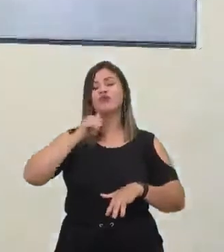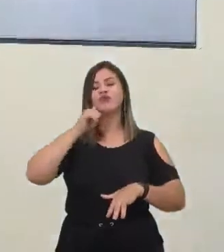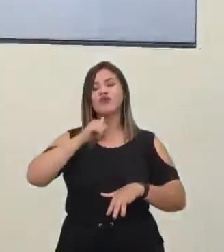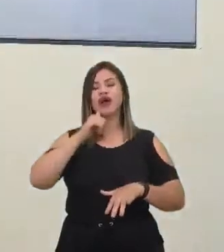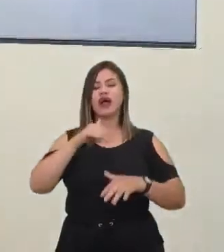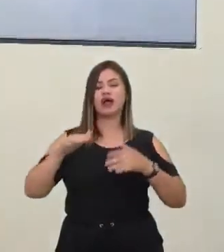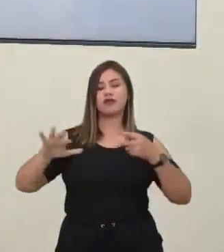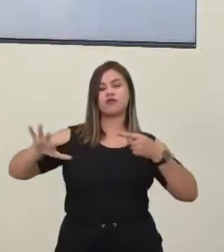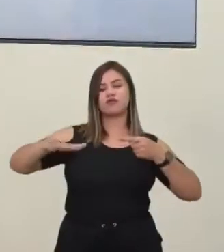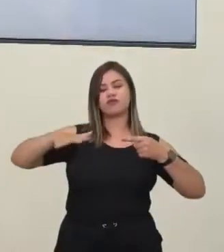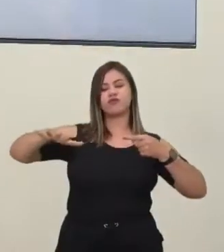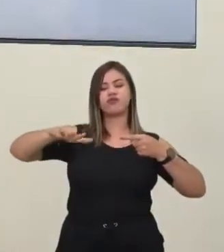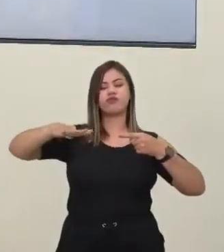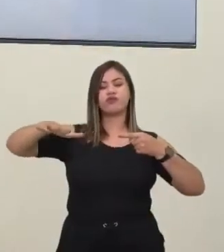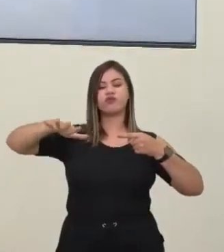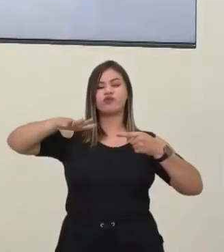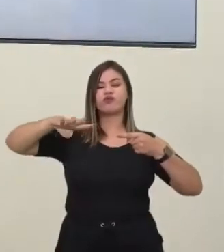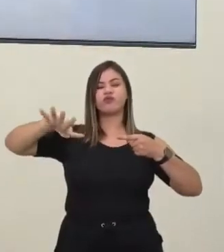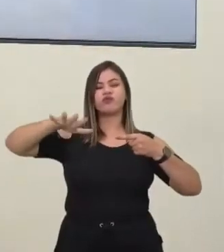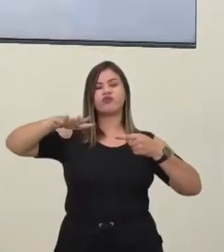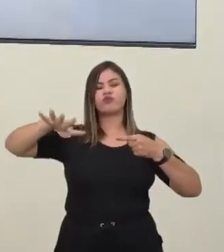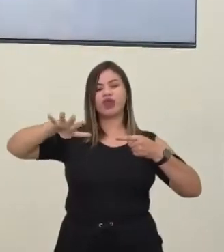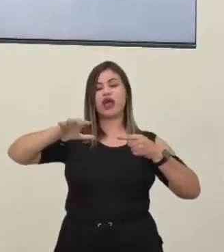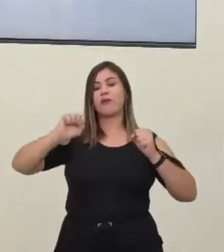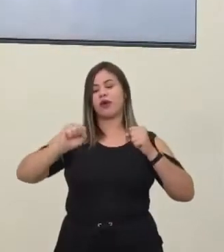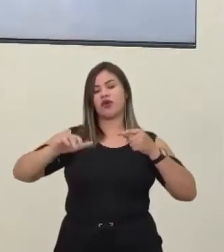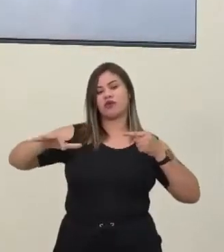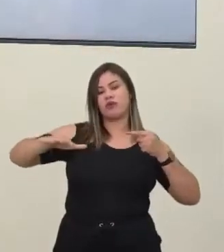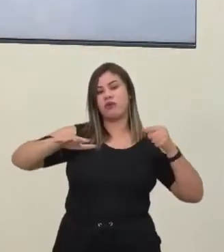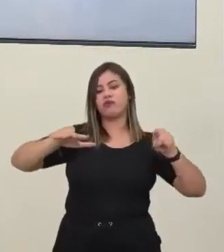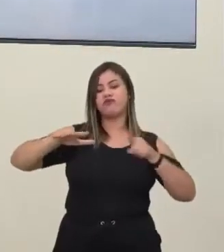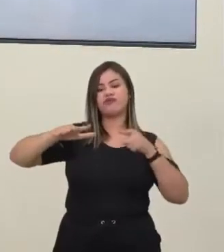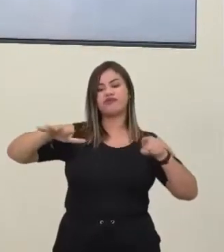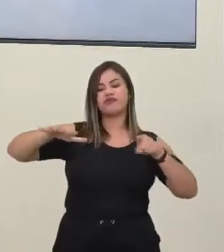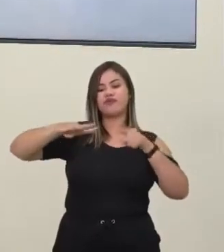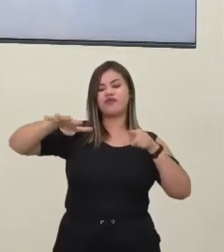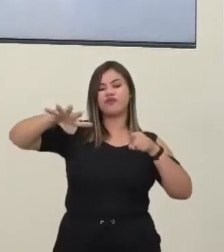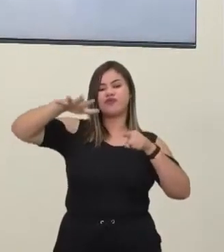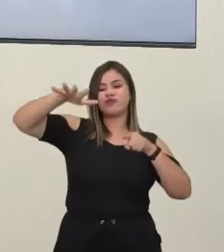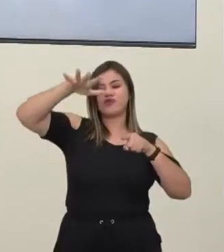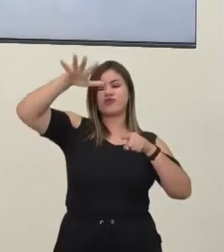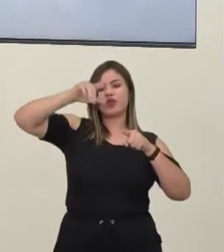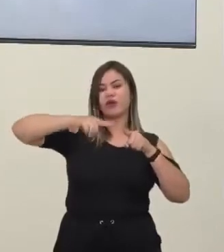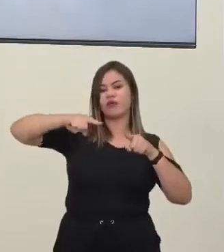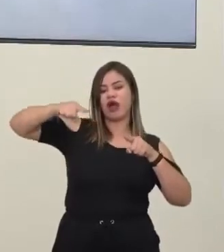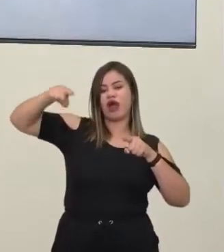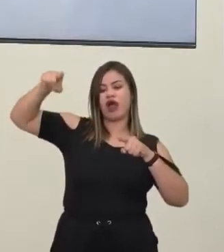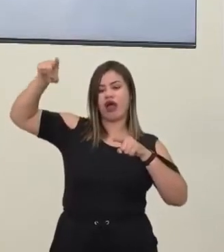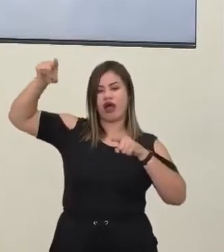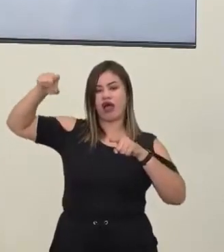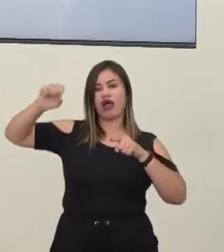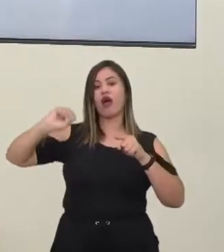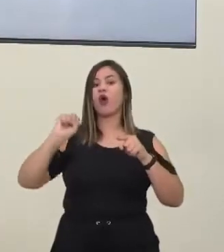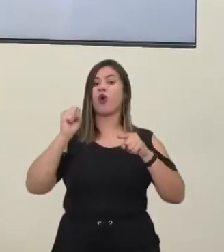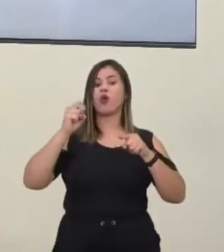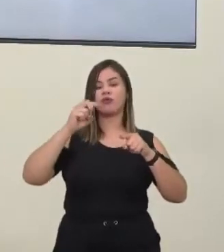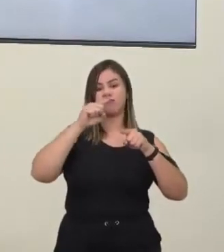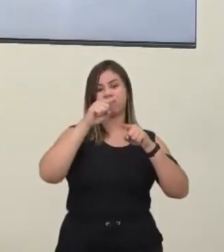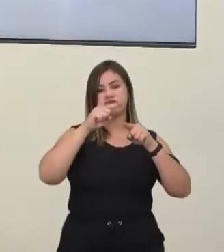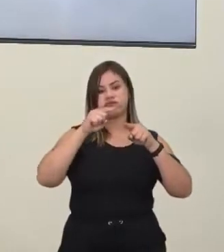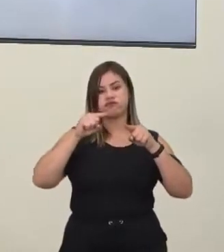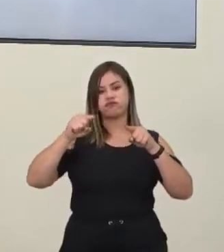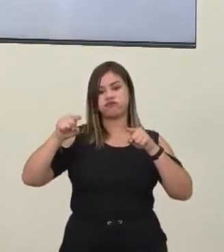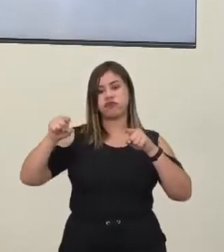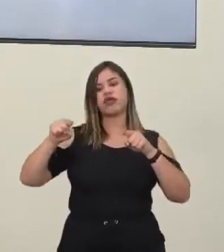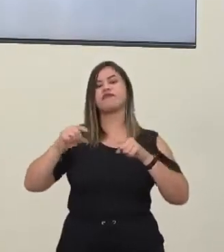mediana e ela também tem essa versatilidade. Ela tanto pode descer para uma tessitura mais grave, como elas podem subir para uma voz bem mais aguda,